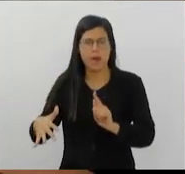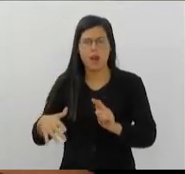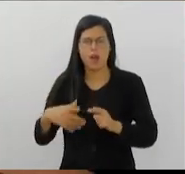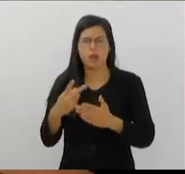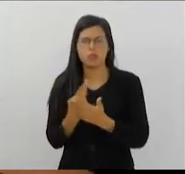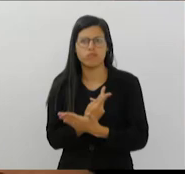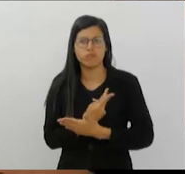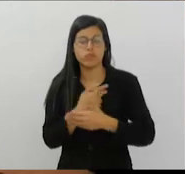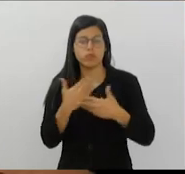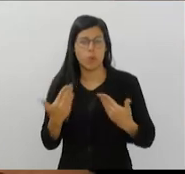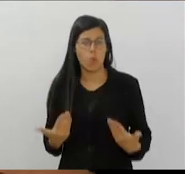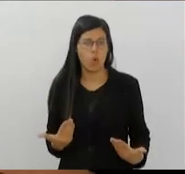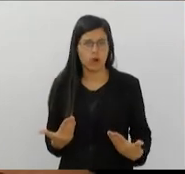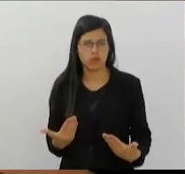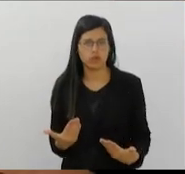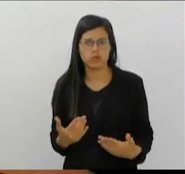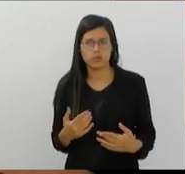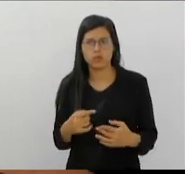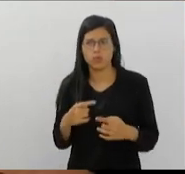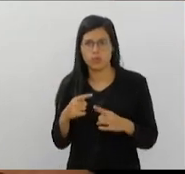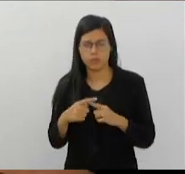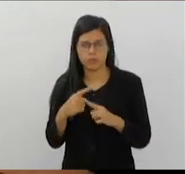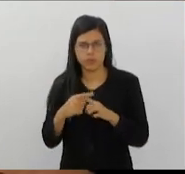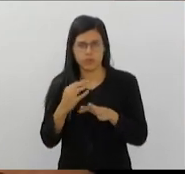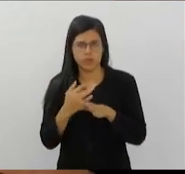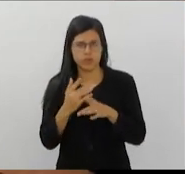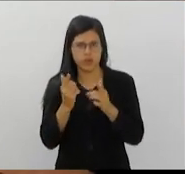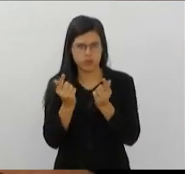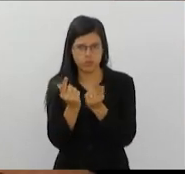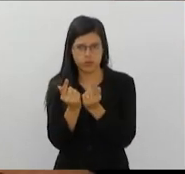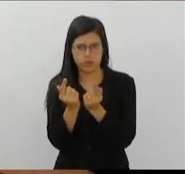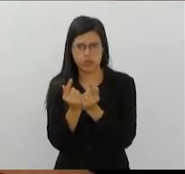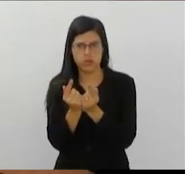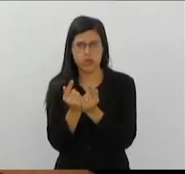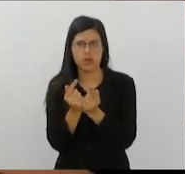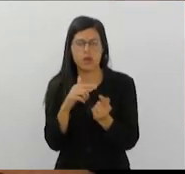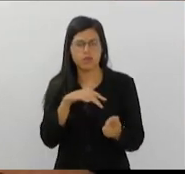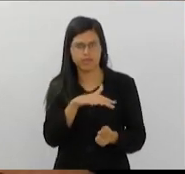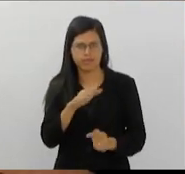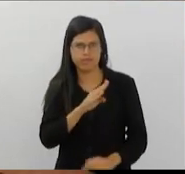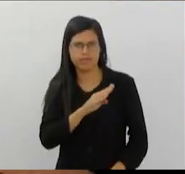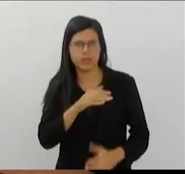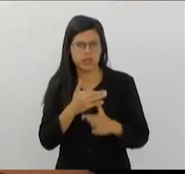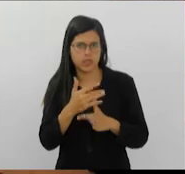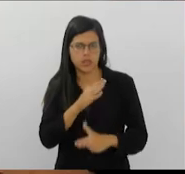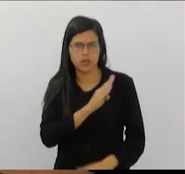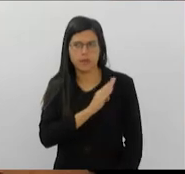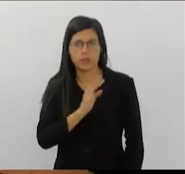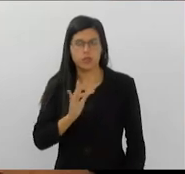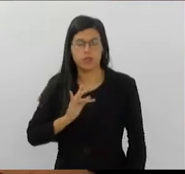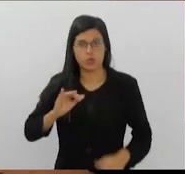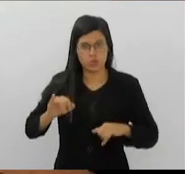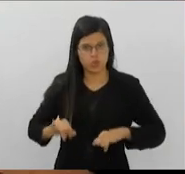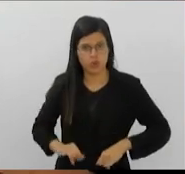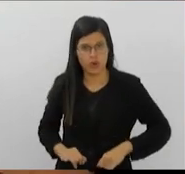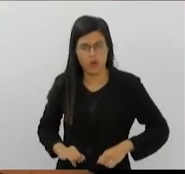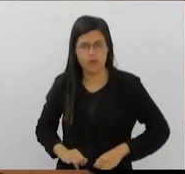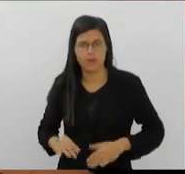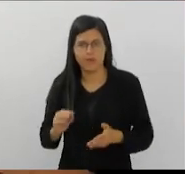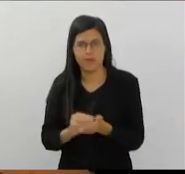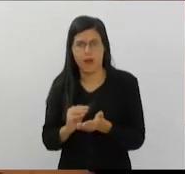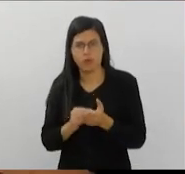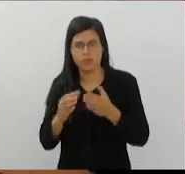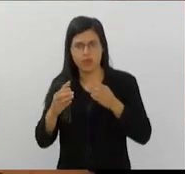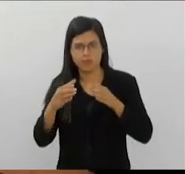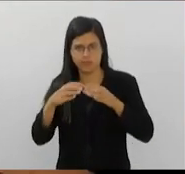Até porque um município de Magé, como a maioria dos municípios da Baixada Fluminense, ainda sofre muito da falta de saneamento